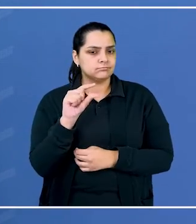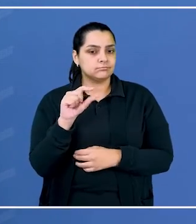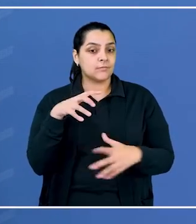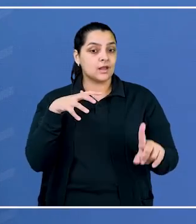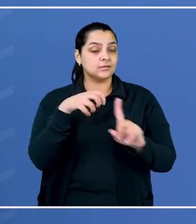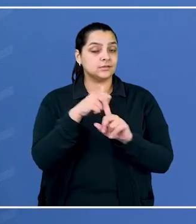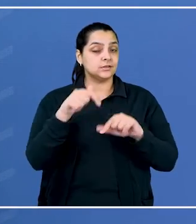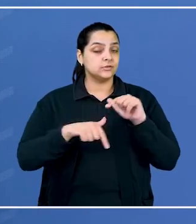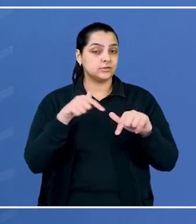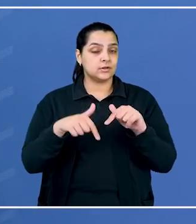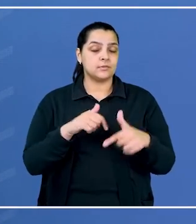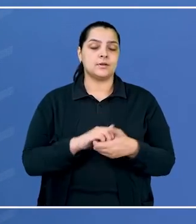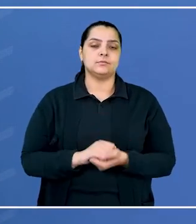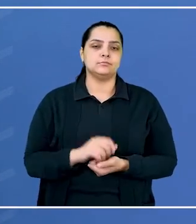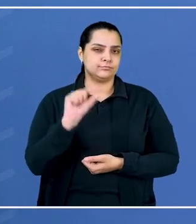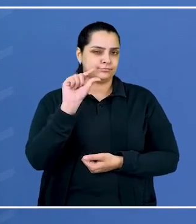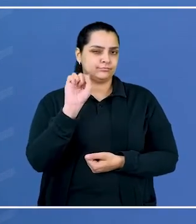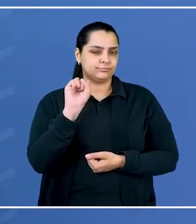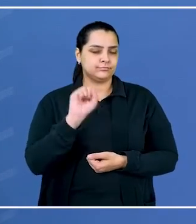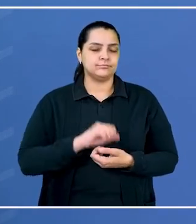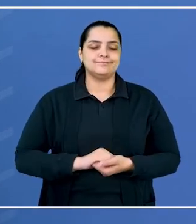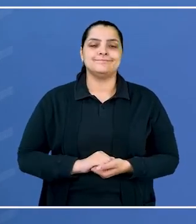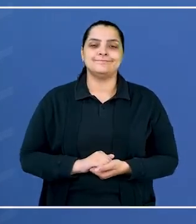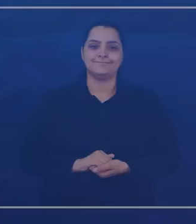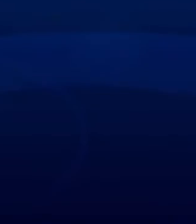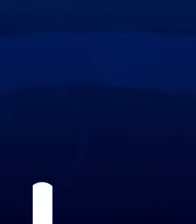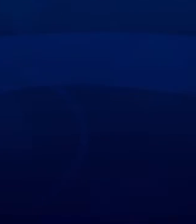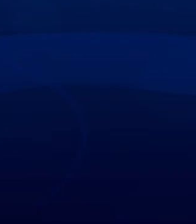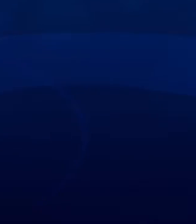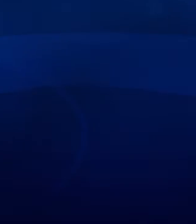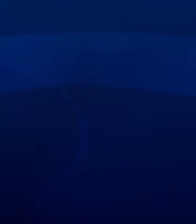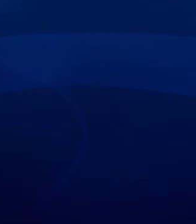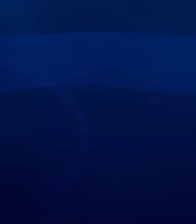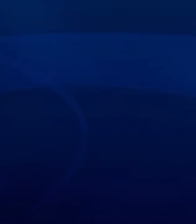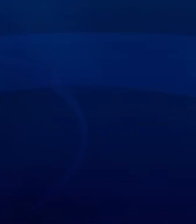vamos falar de acidentes de trabalho. A gente volta já.